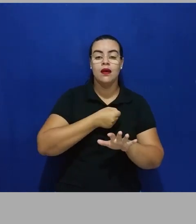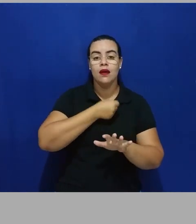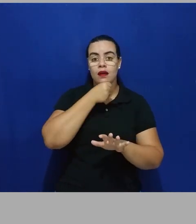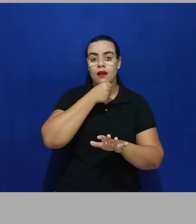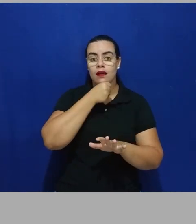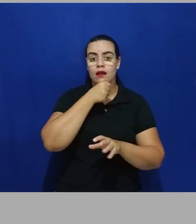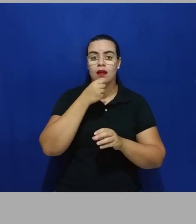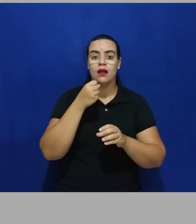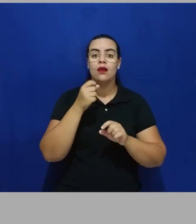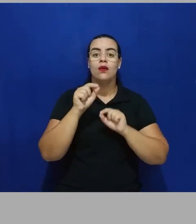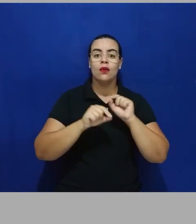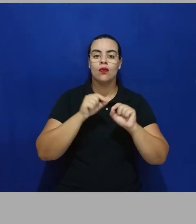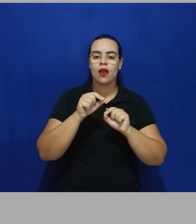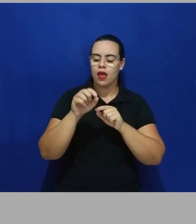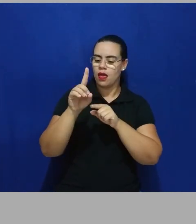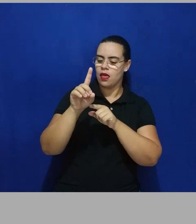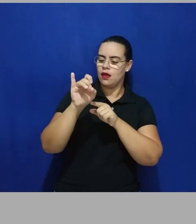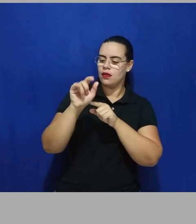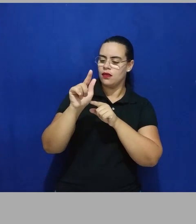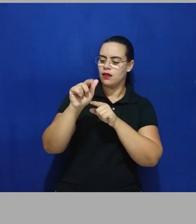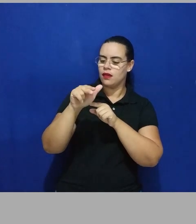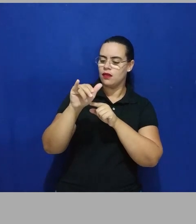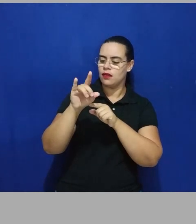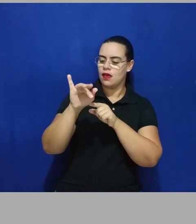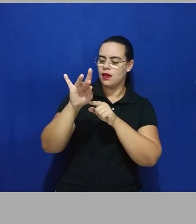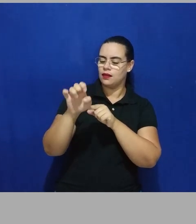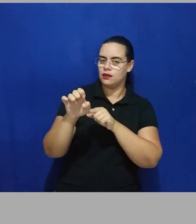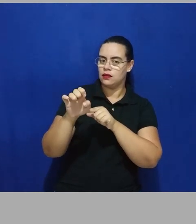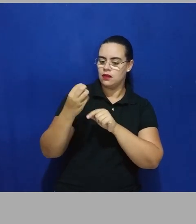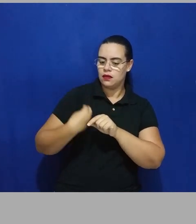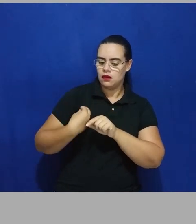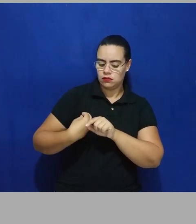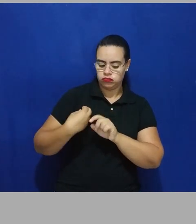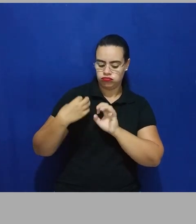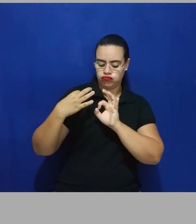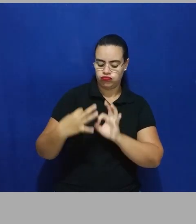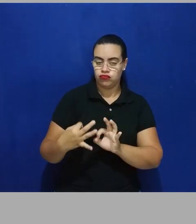envelhecer com dignidade. Porque até